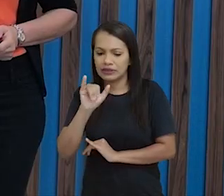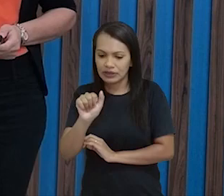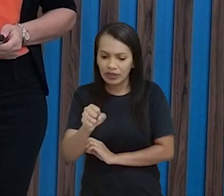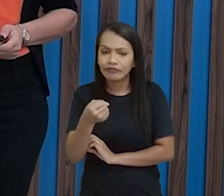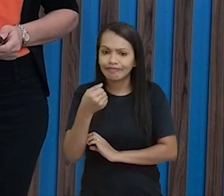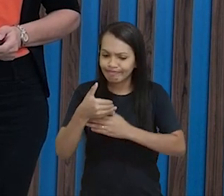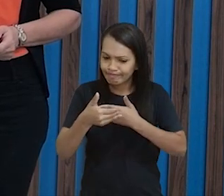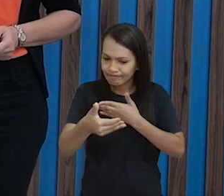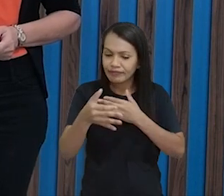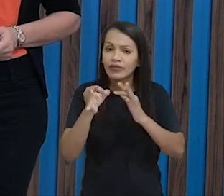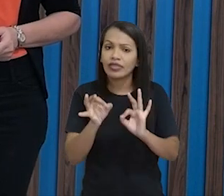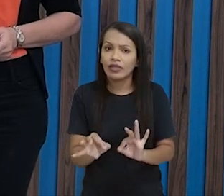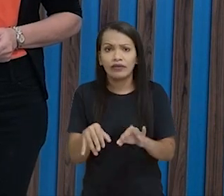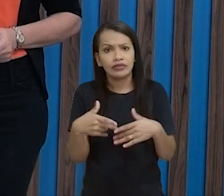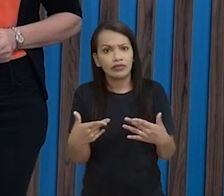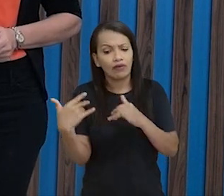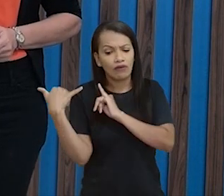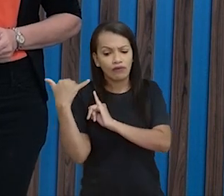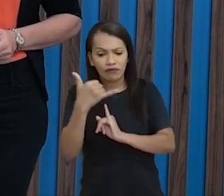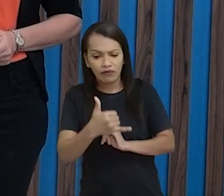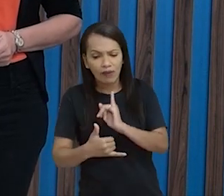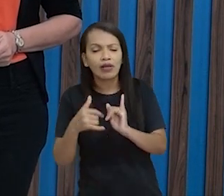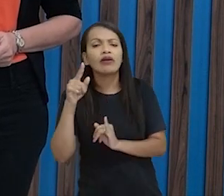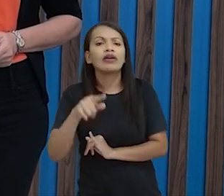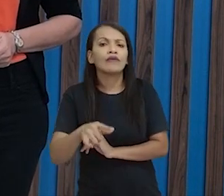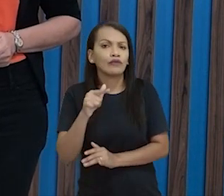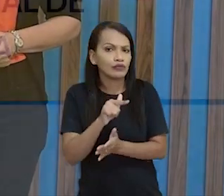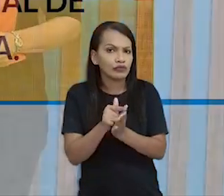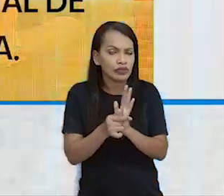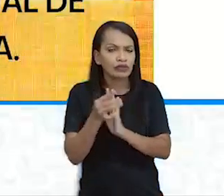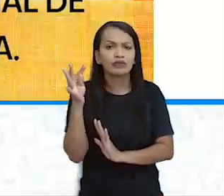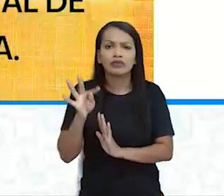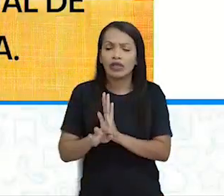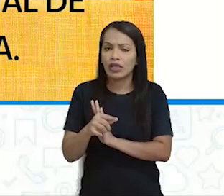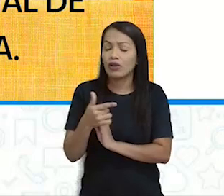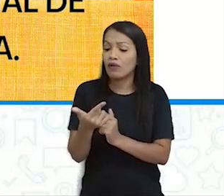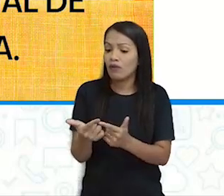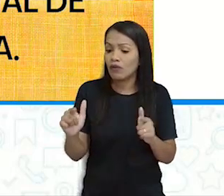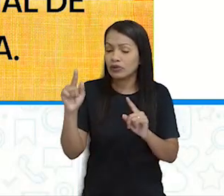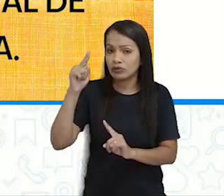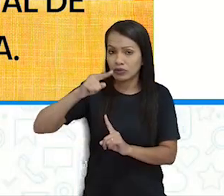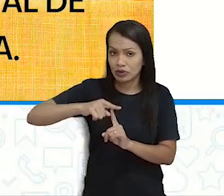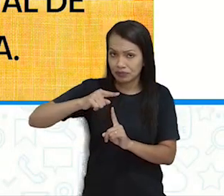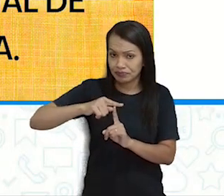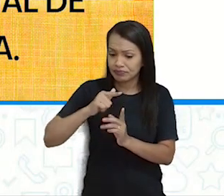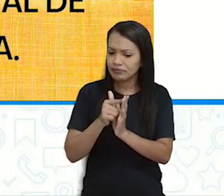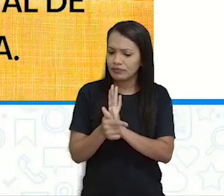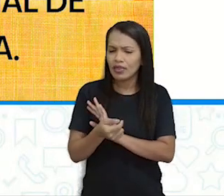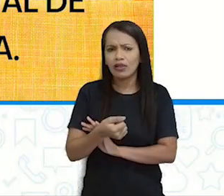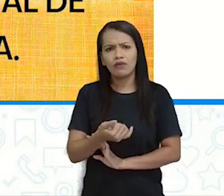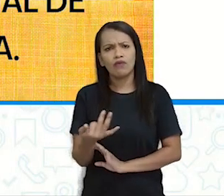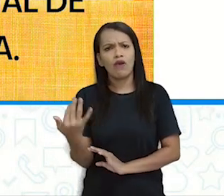certo? Então, fábula é um gênero textual, é um outro tipo de gênero textual. E quais são